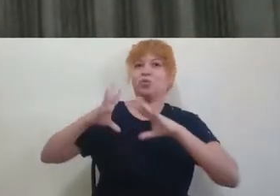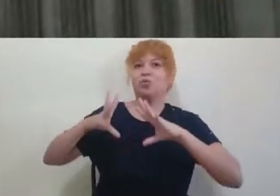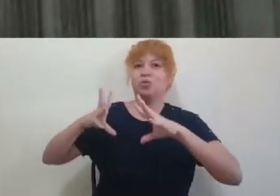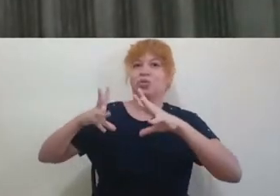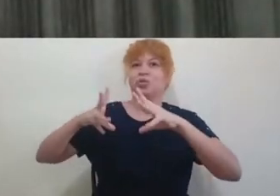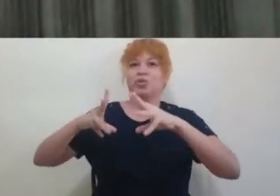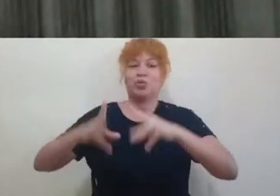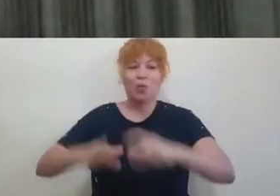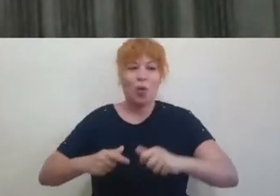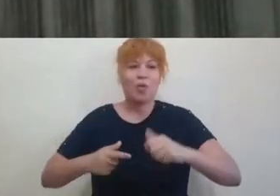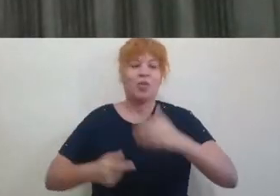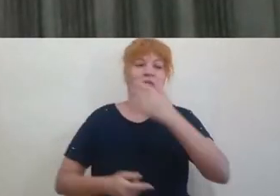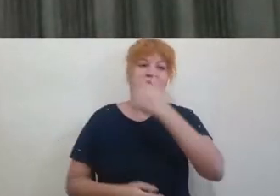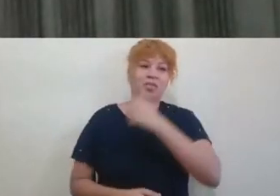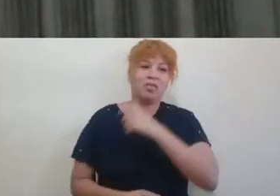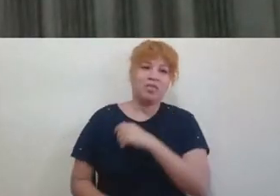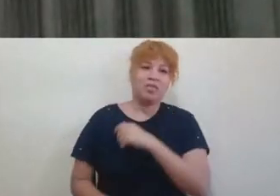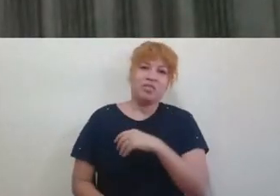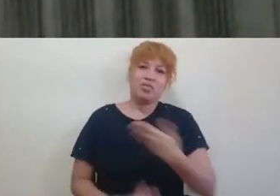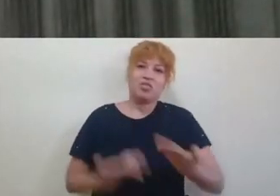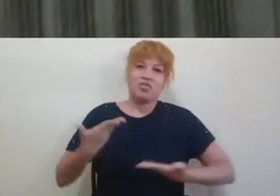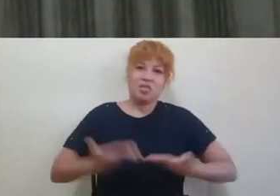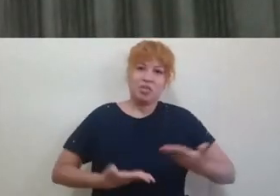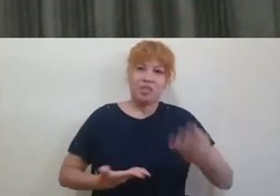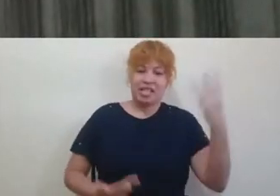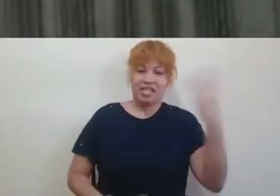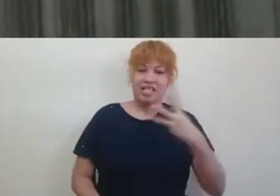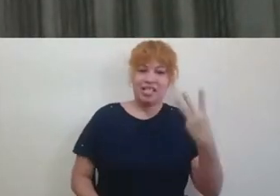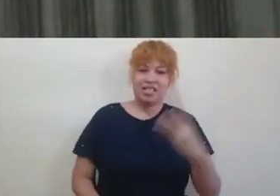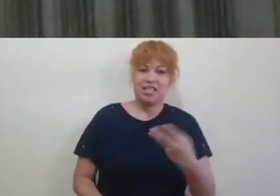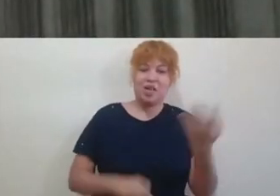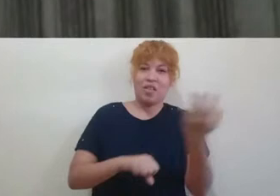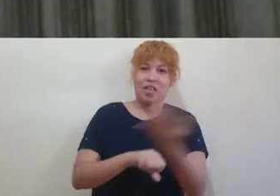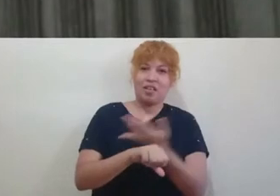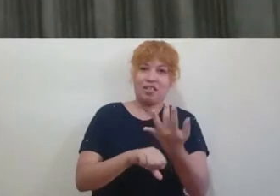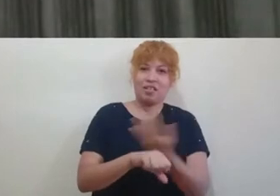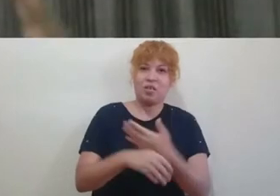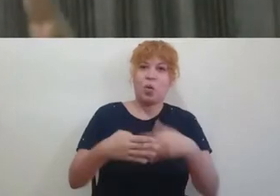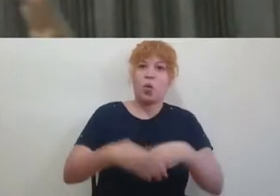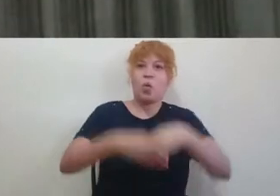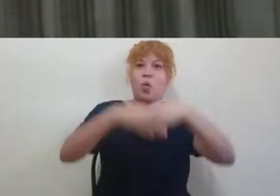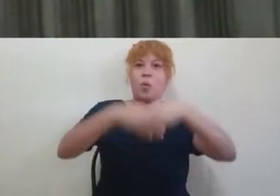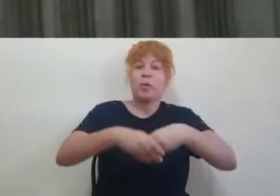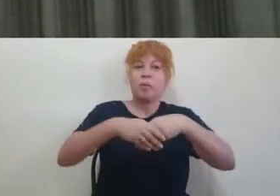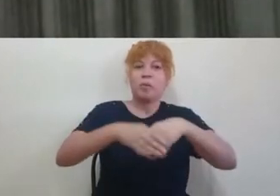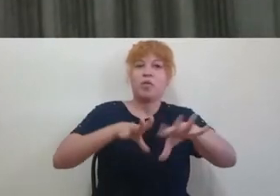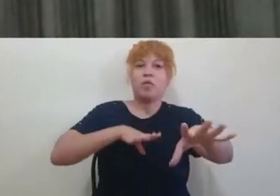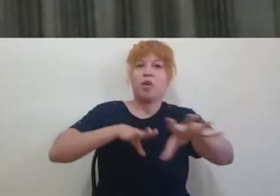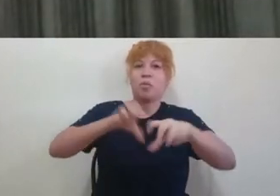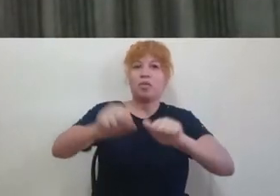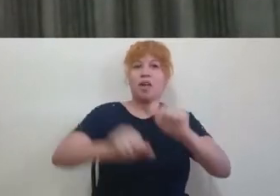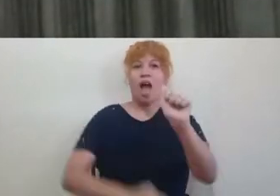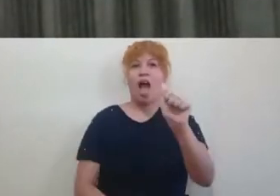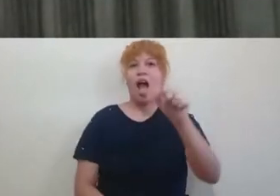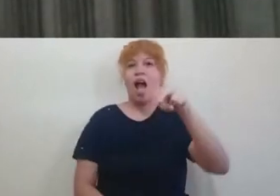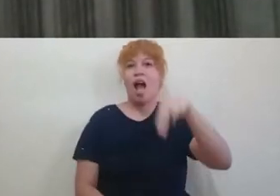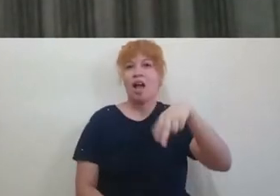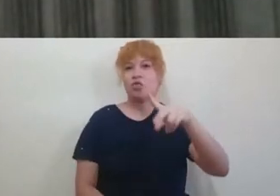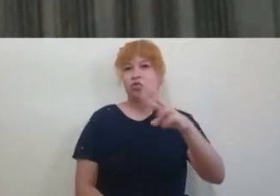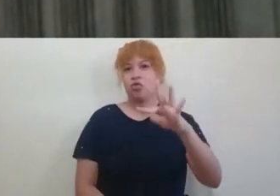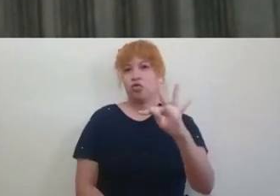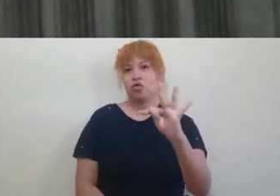parceiras, convidados que esperaram ansiosos por esse dia. Que bom, esse dia